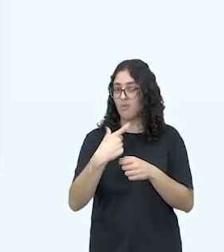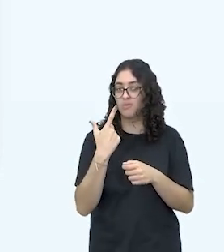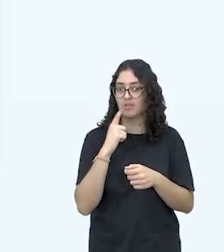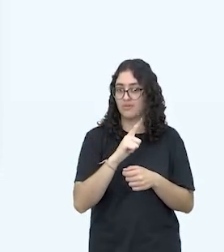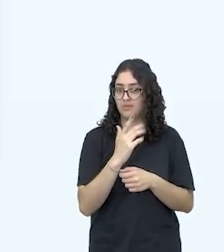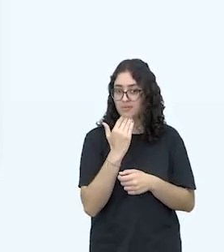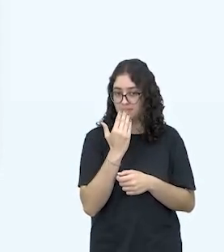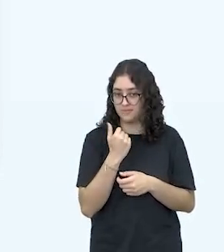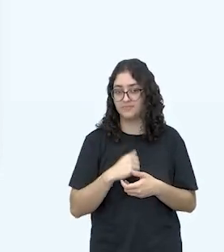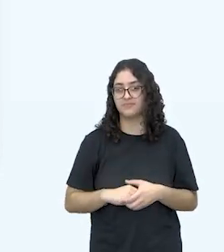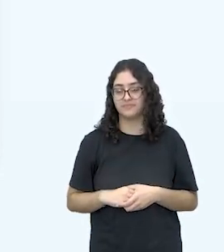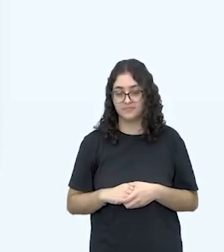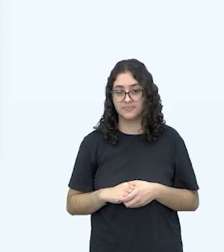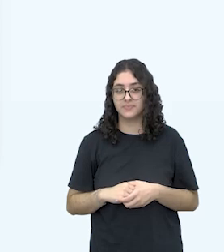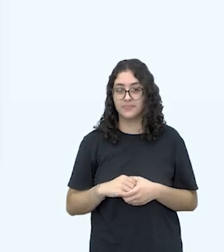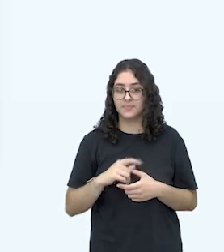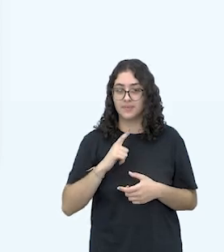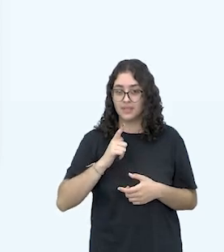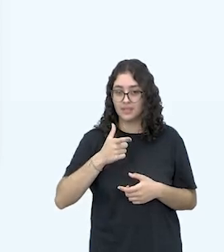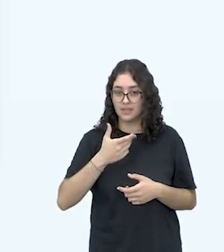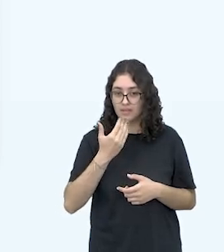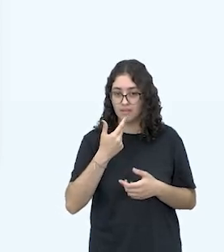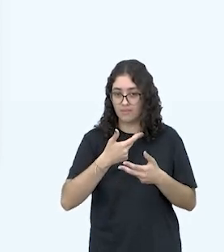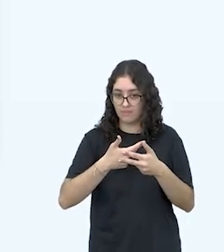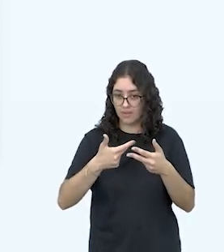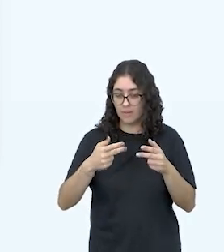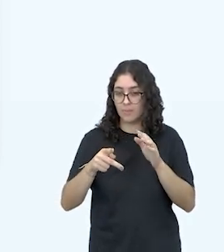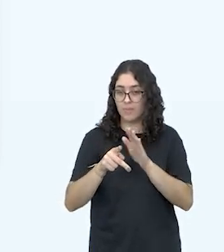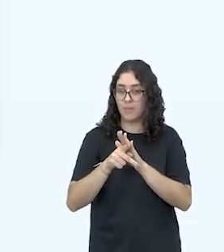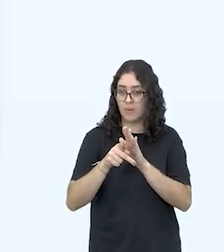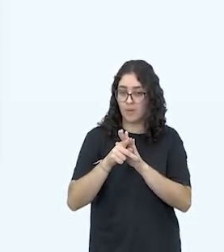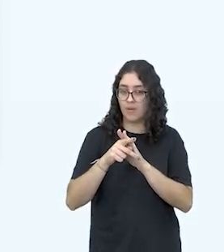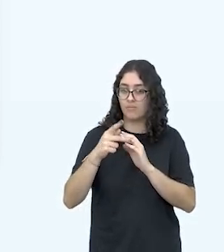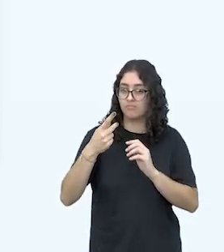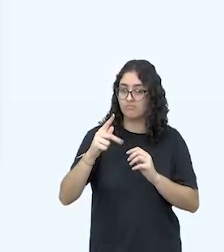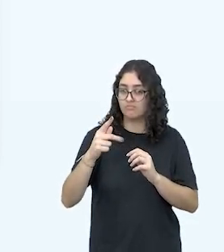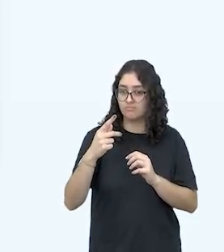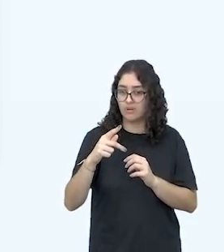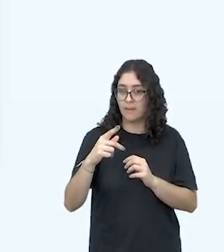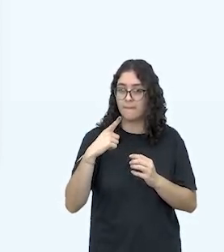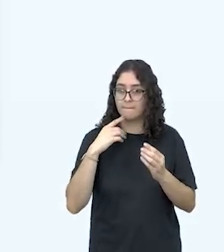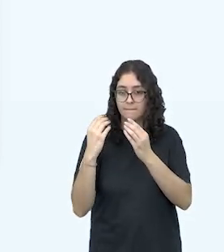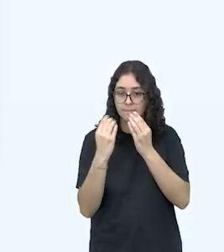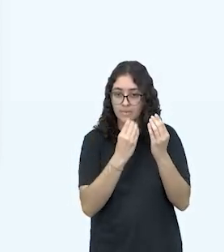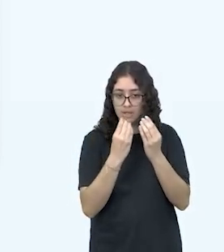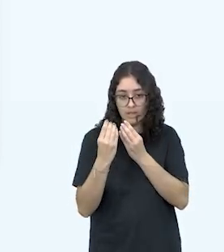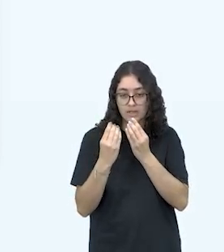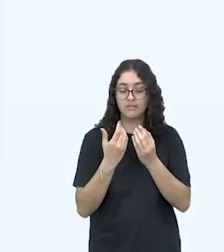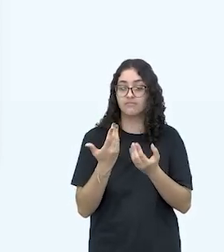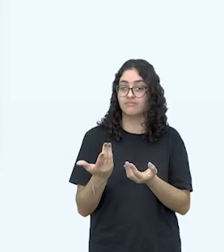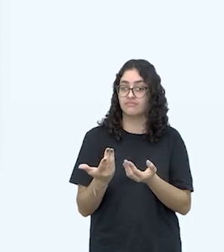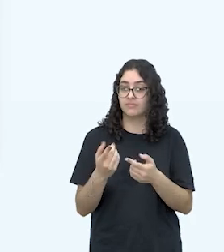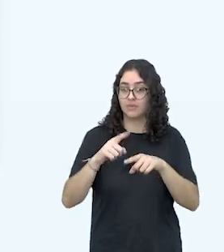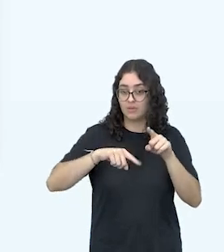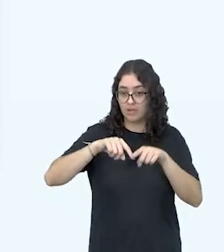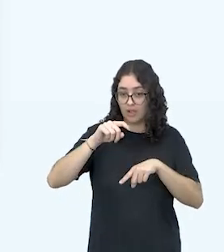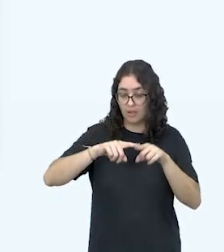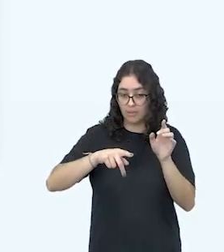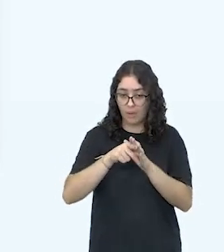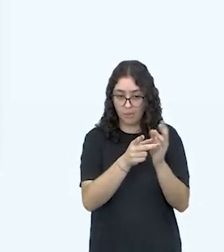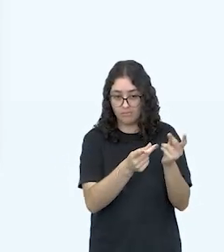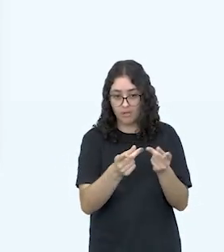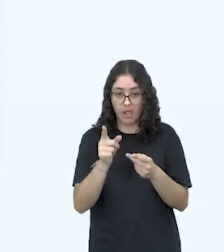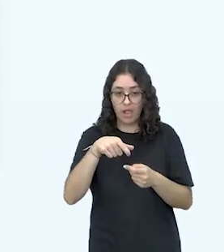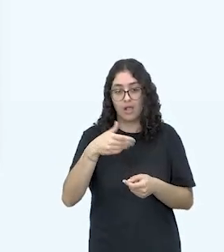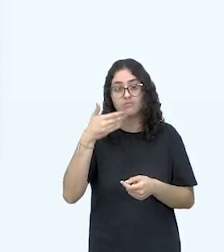A gente já consome vestígios dessa proteína quando a gente consome milho e mesmo assim, no produto comercializado,